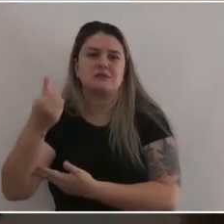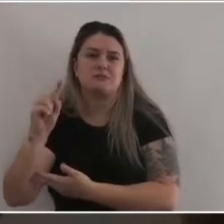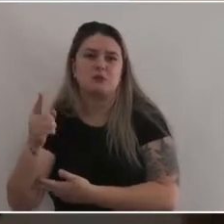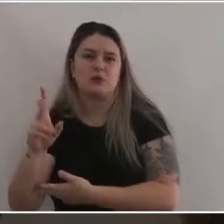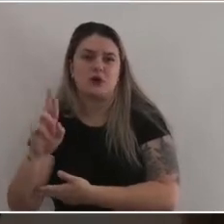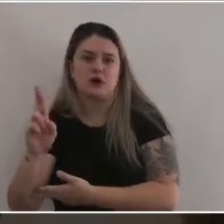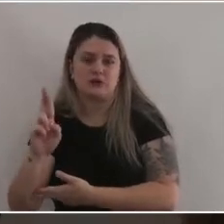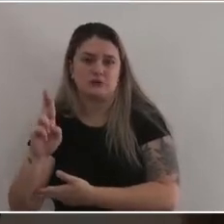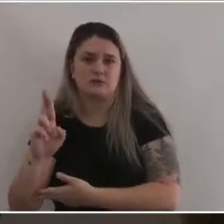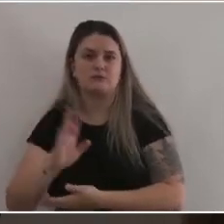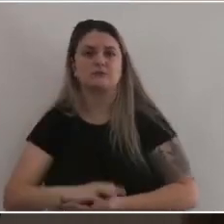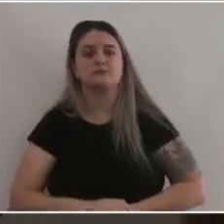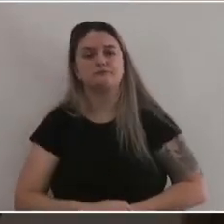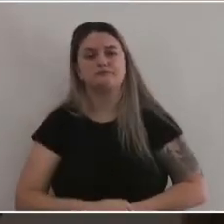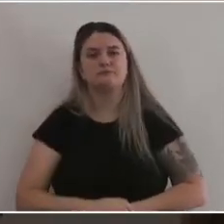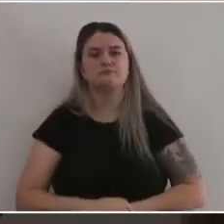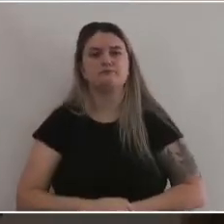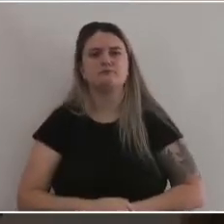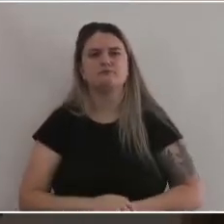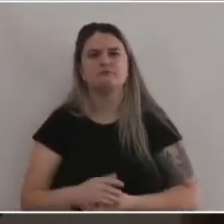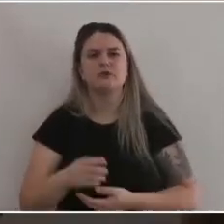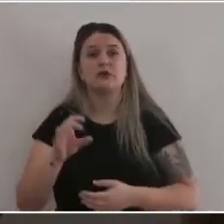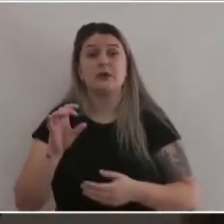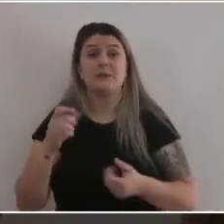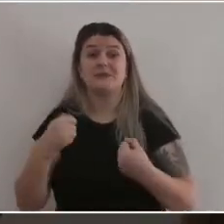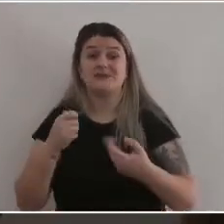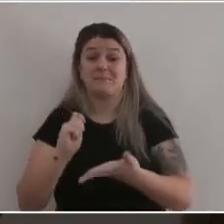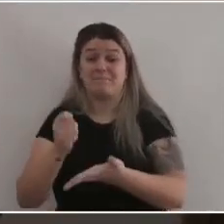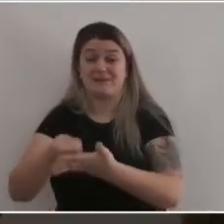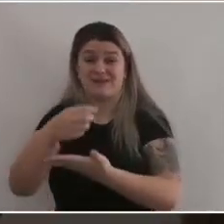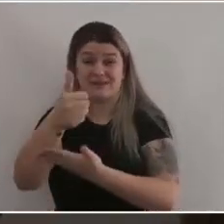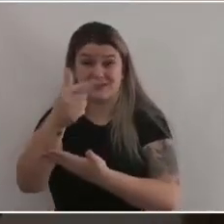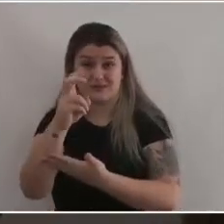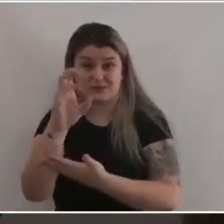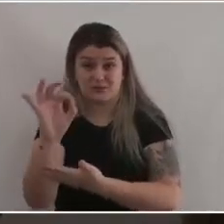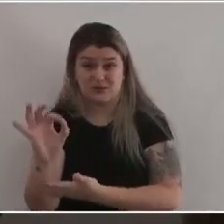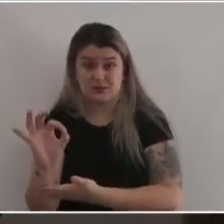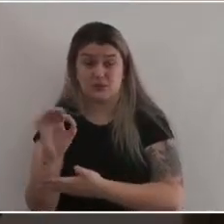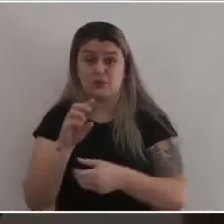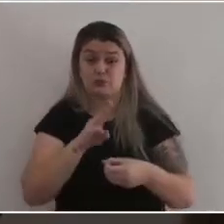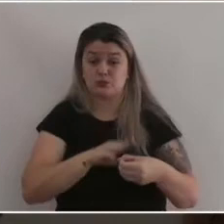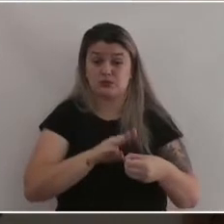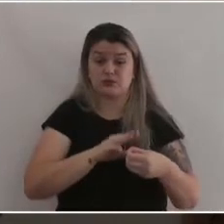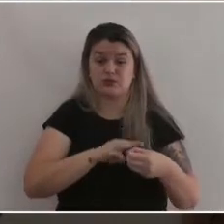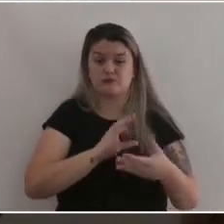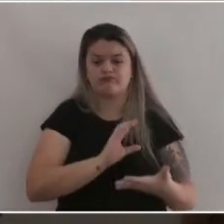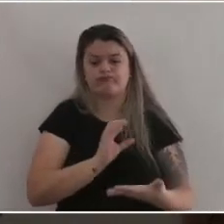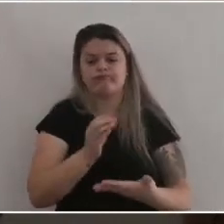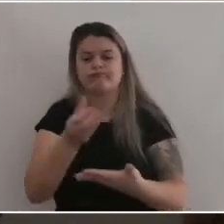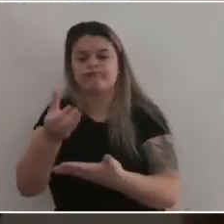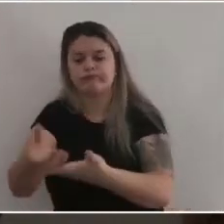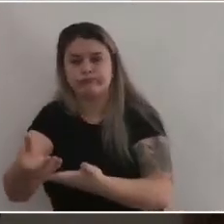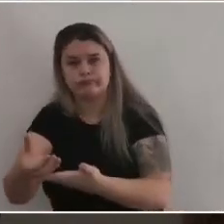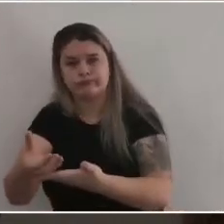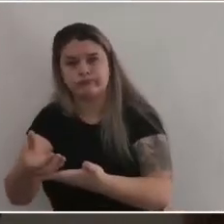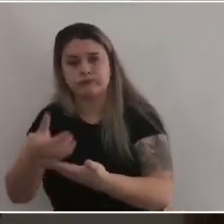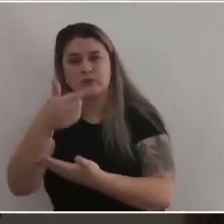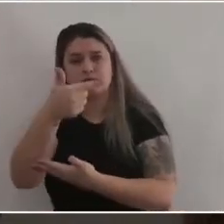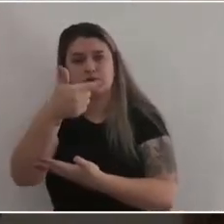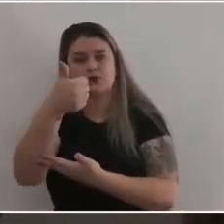20.166.000. O mínimo exigido é 15%. O município investiu em saúde no exercício de 2020,